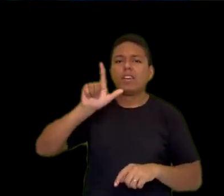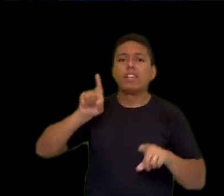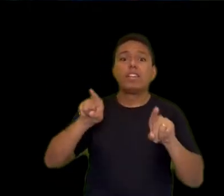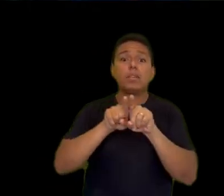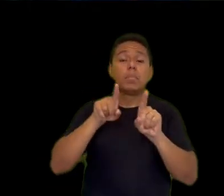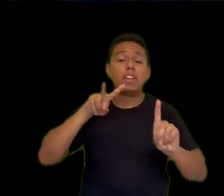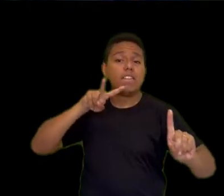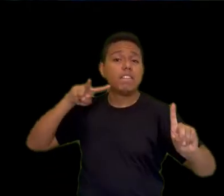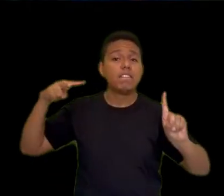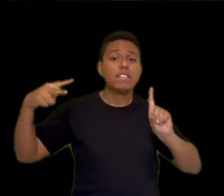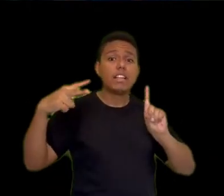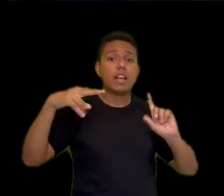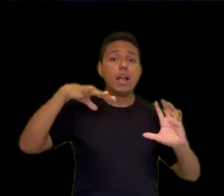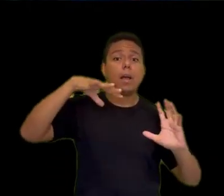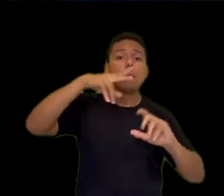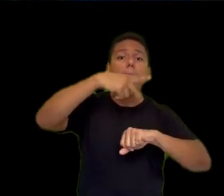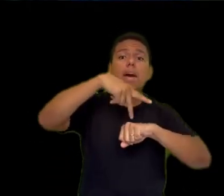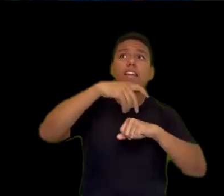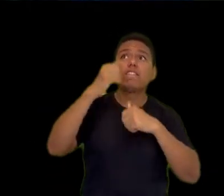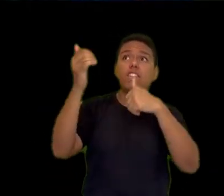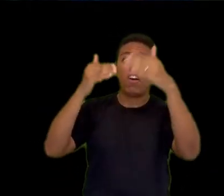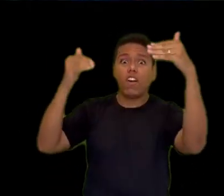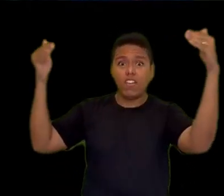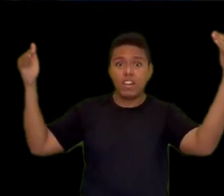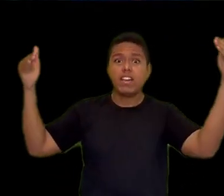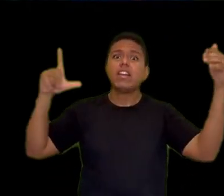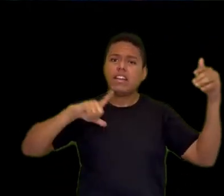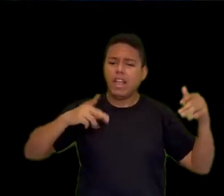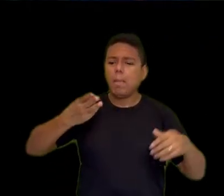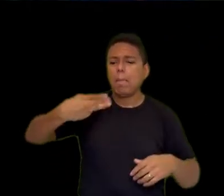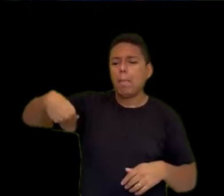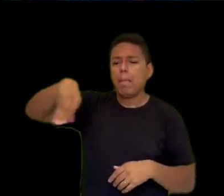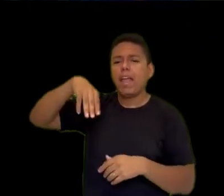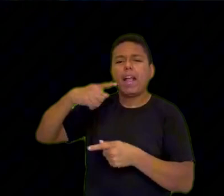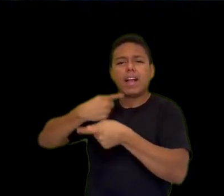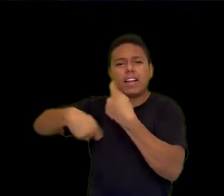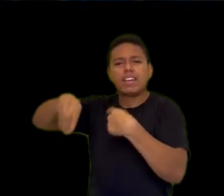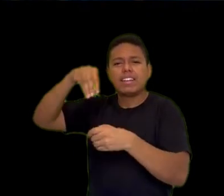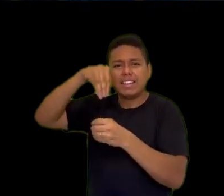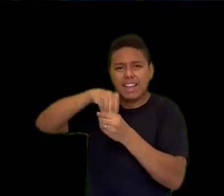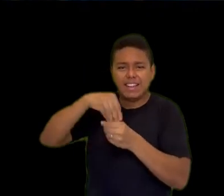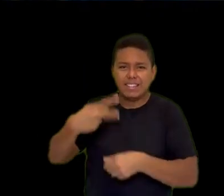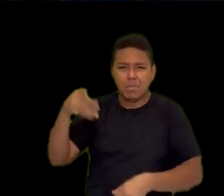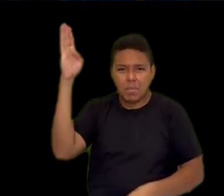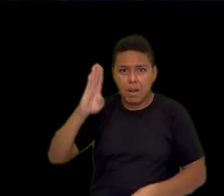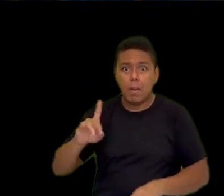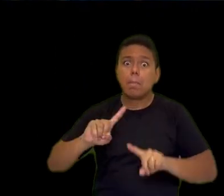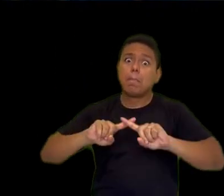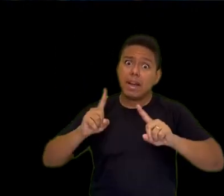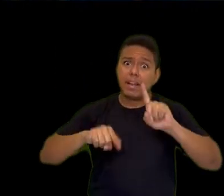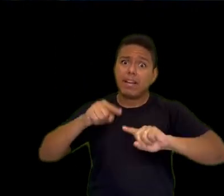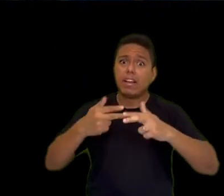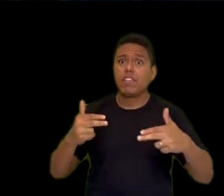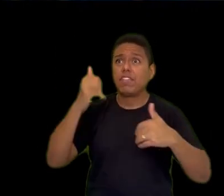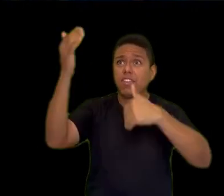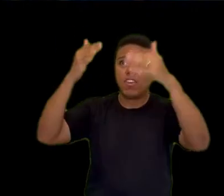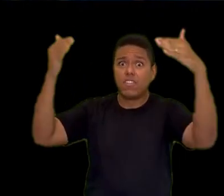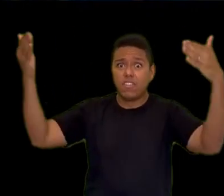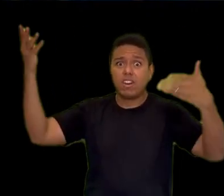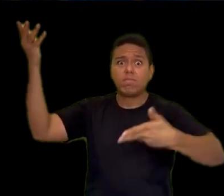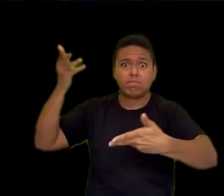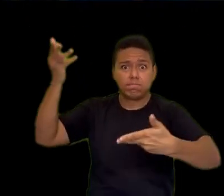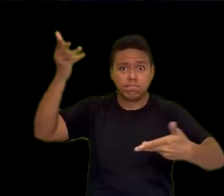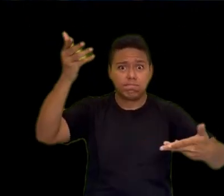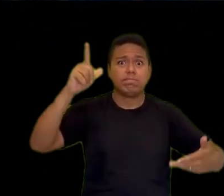nacional, mas a gente tem também entrada e saída de produtos do nosso país. E sobre o fazer